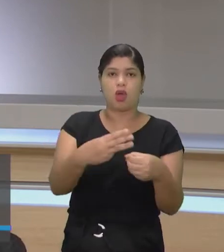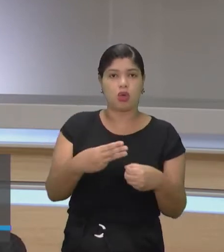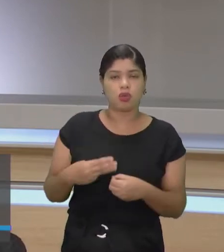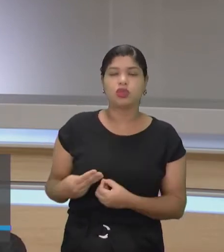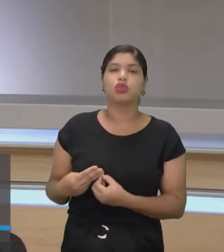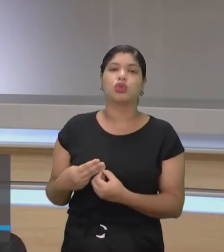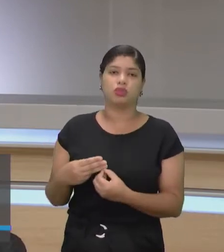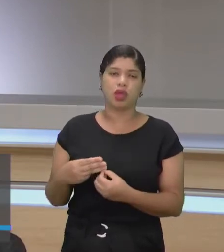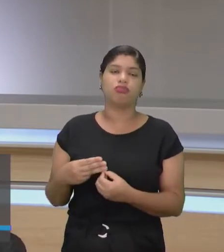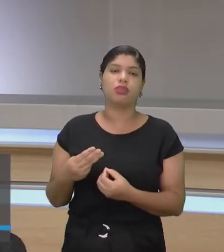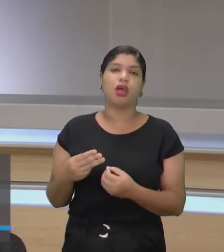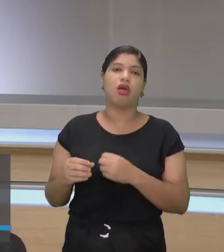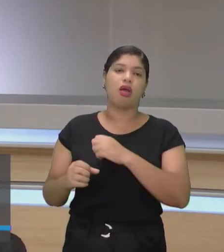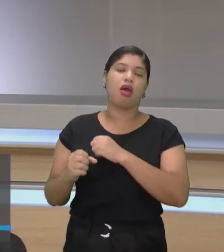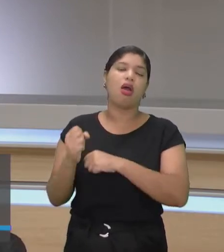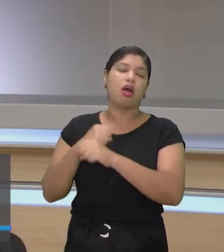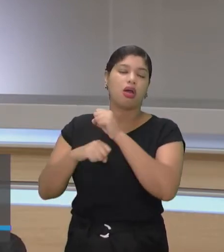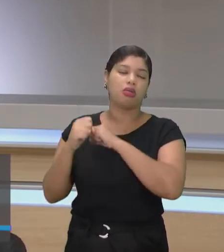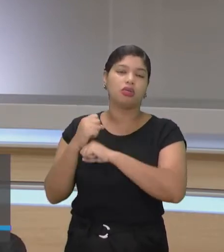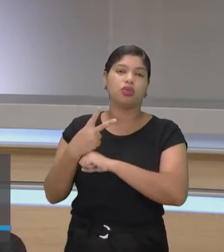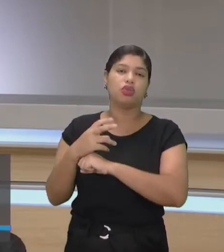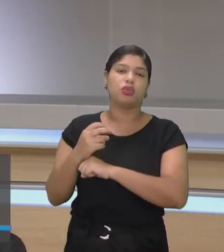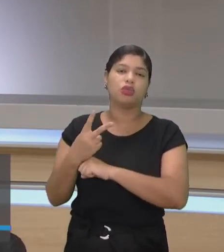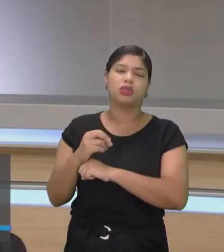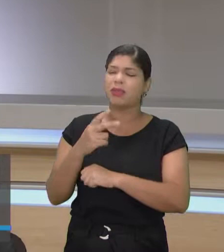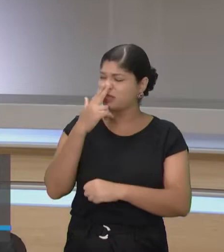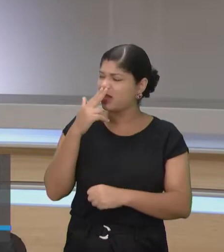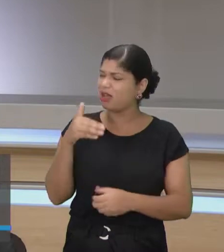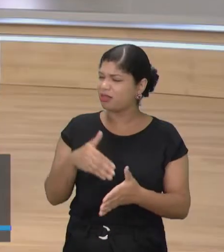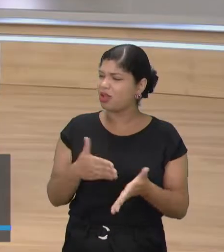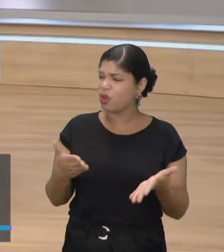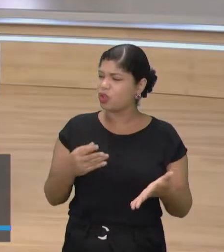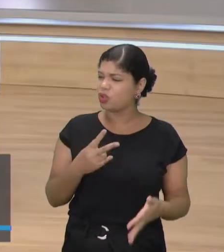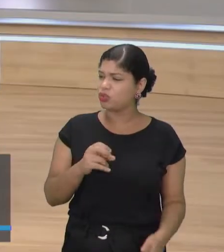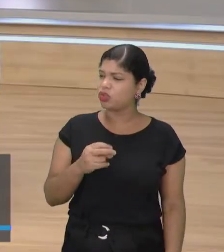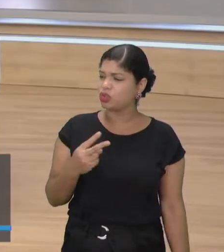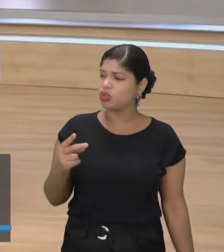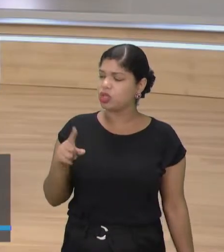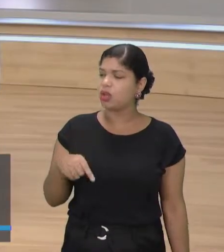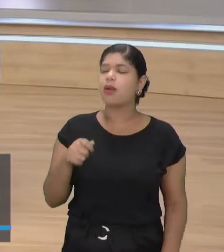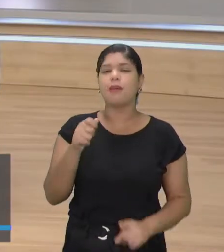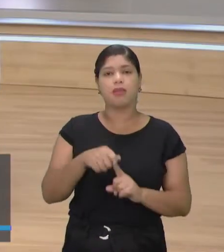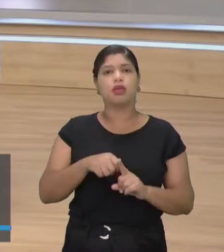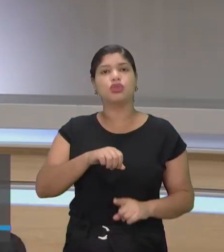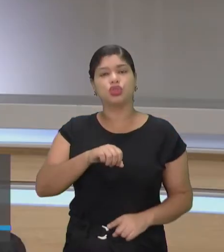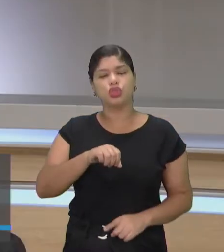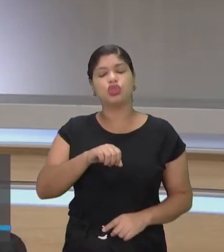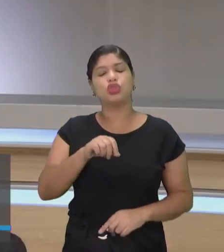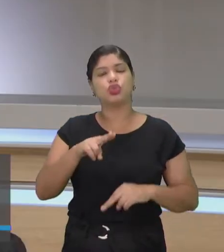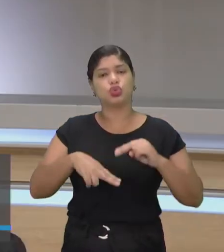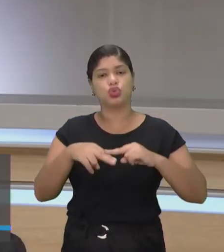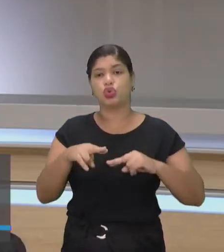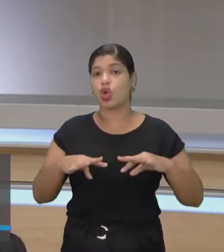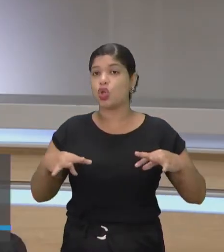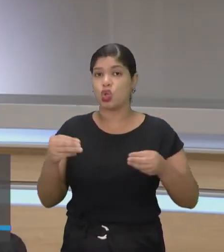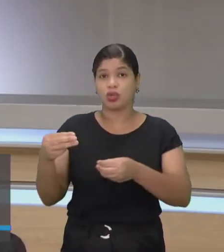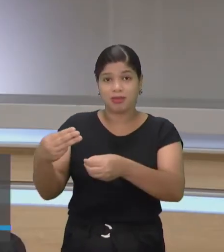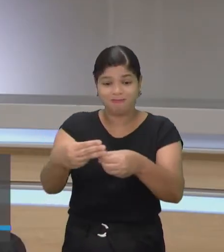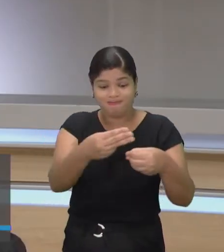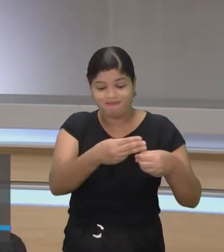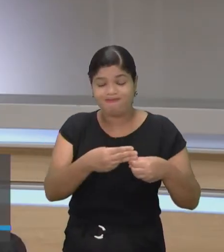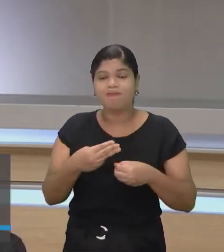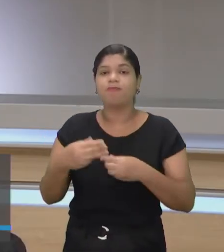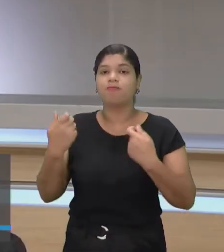em 2020 com essa lei, e eles têm até junho desse ano, né? Junho de 2022. Junho de 2022 para todas as cidades estarem